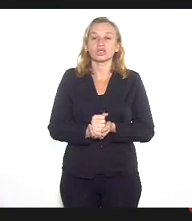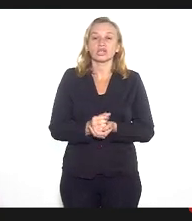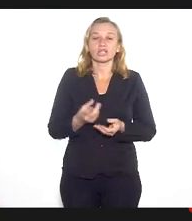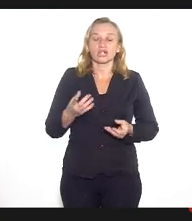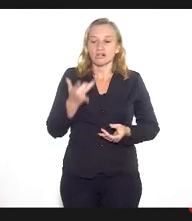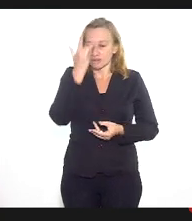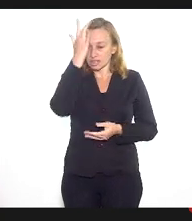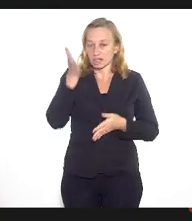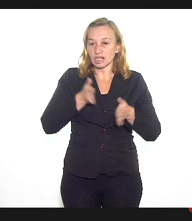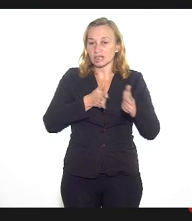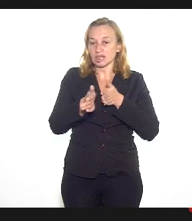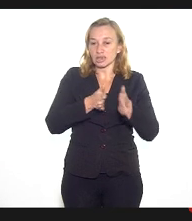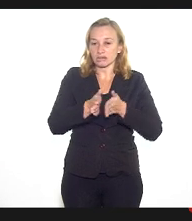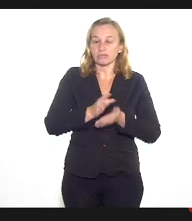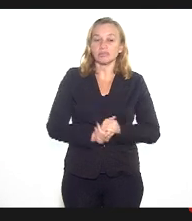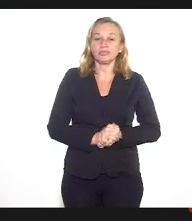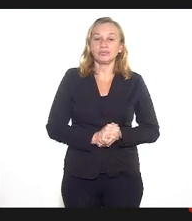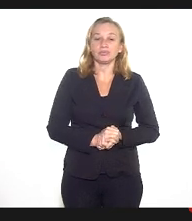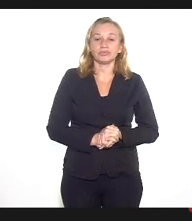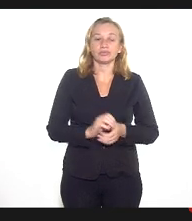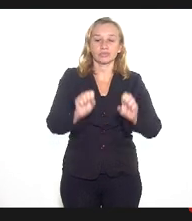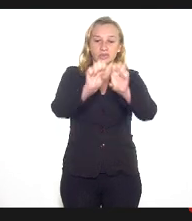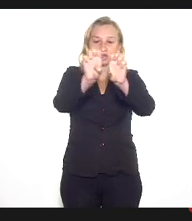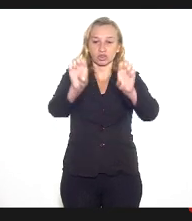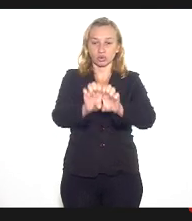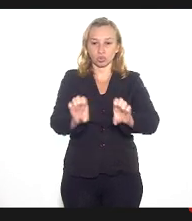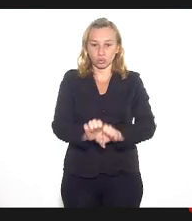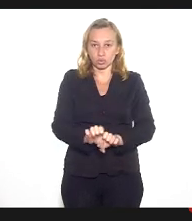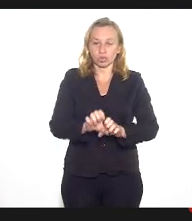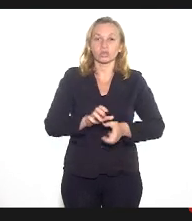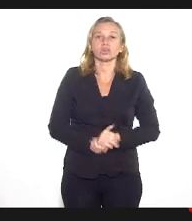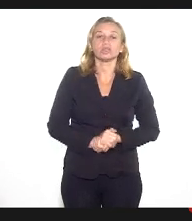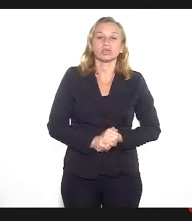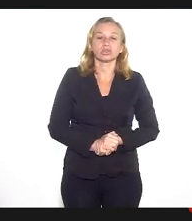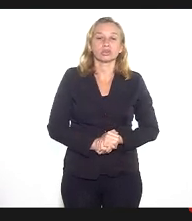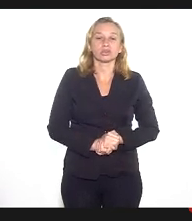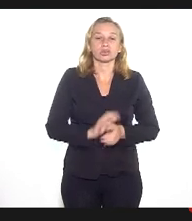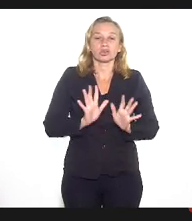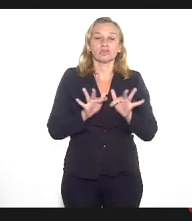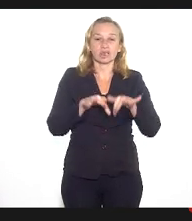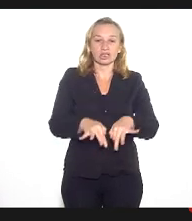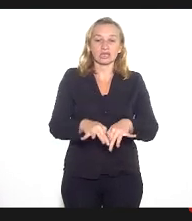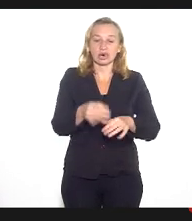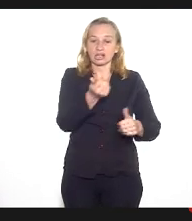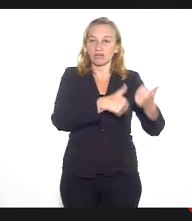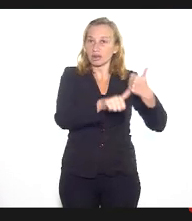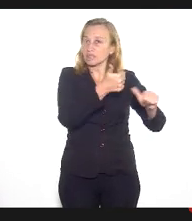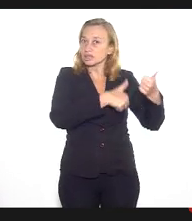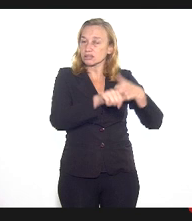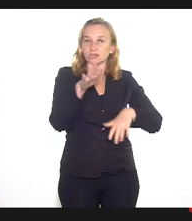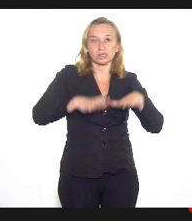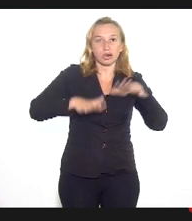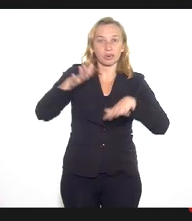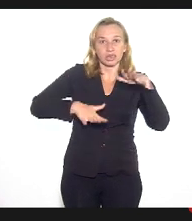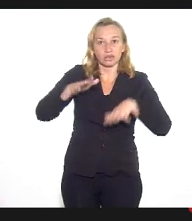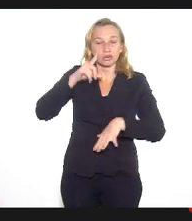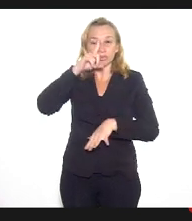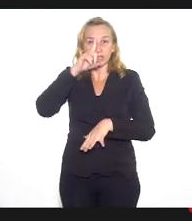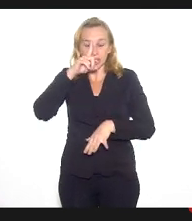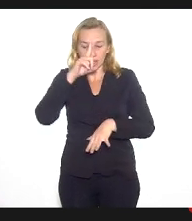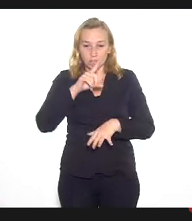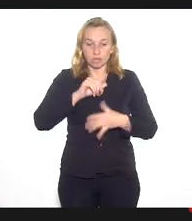facilidade de acesso a tal infraestrutura. Uma vez concluída a avaliação, e dependendo do risco